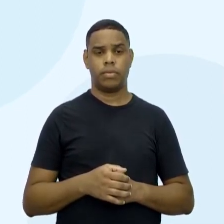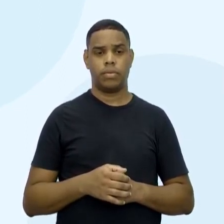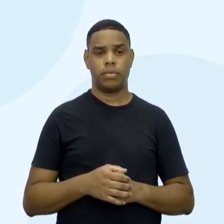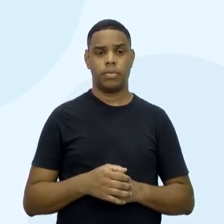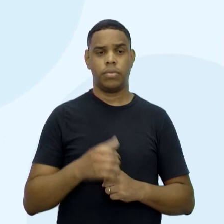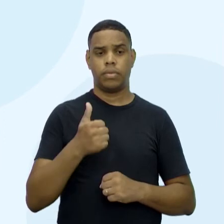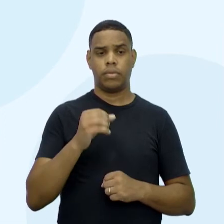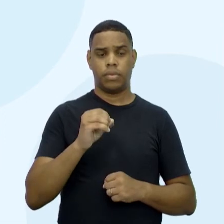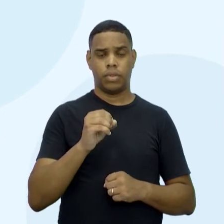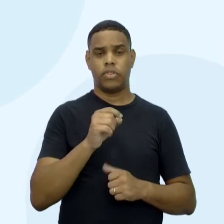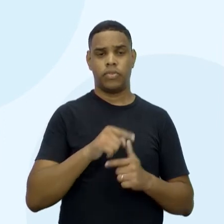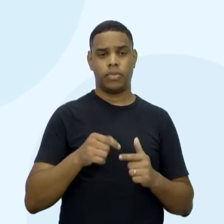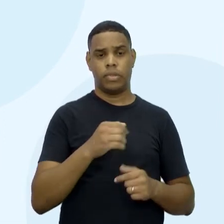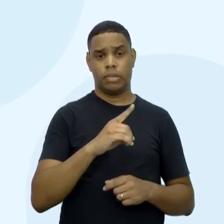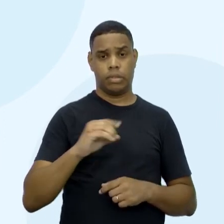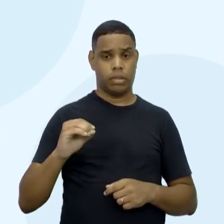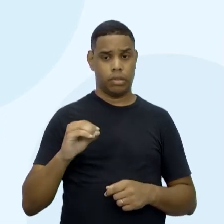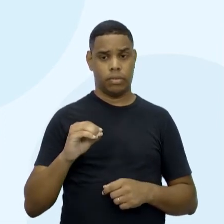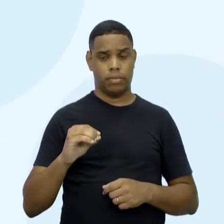10 sobre 100,